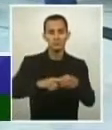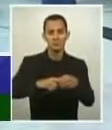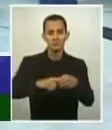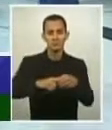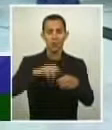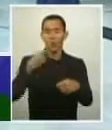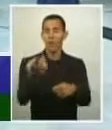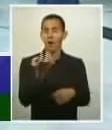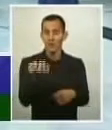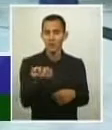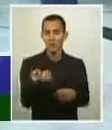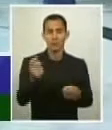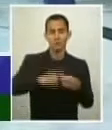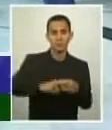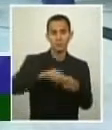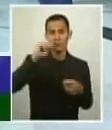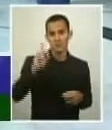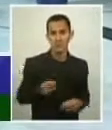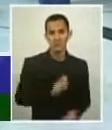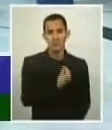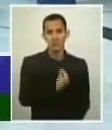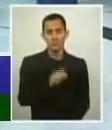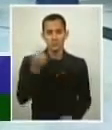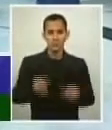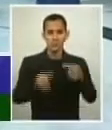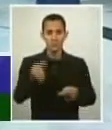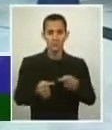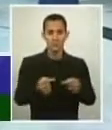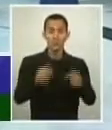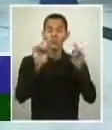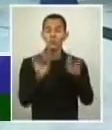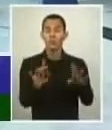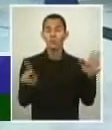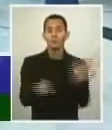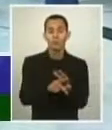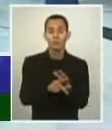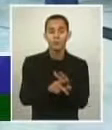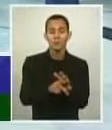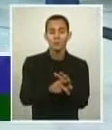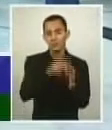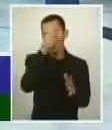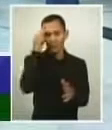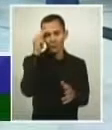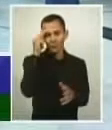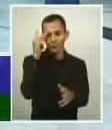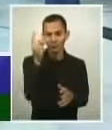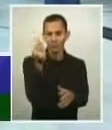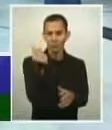e o gostariam de vincular o direito de participação política apenas aos mais